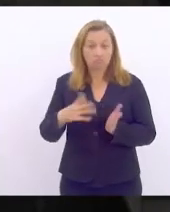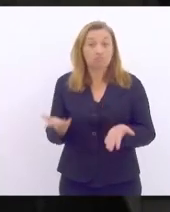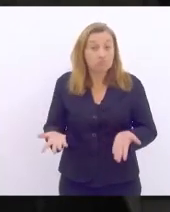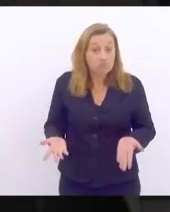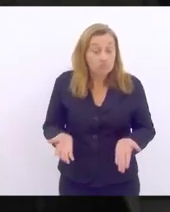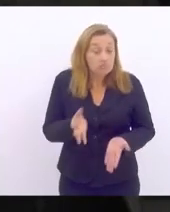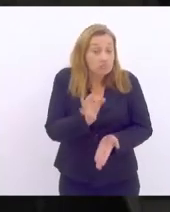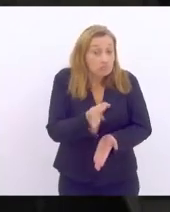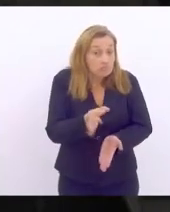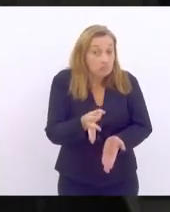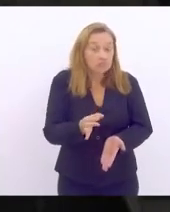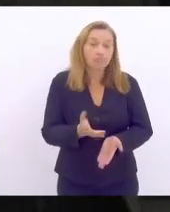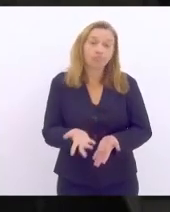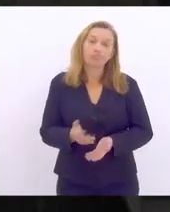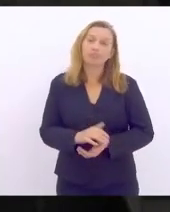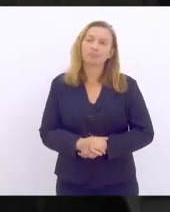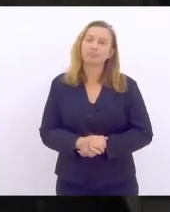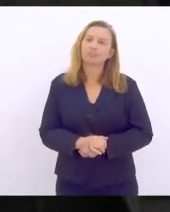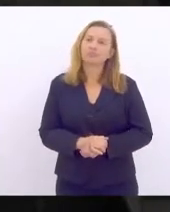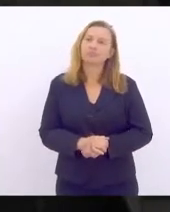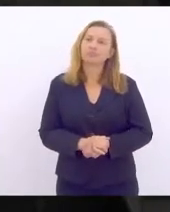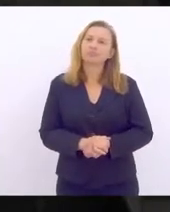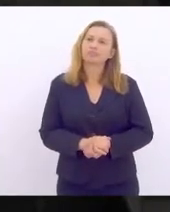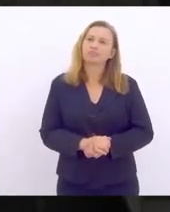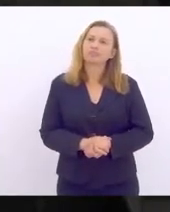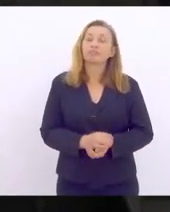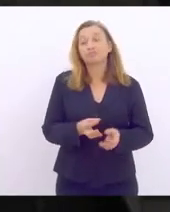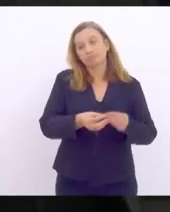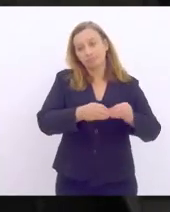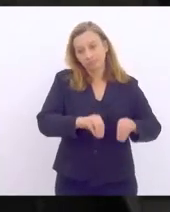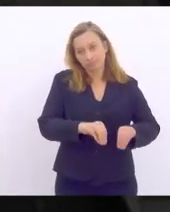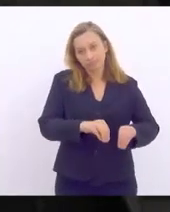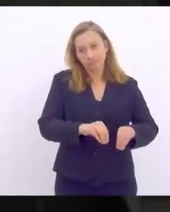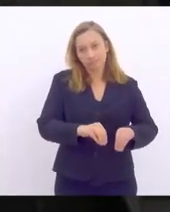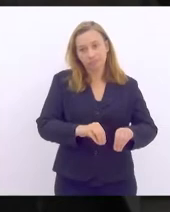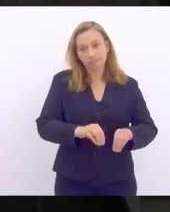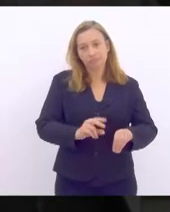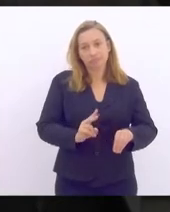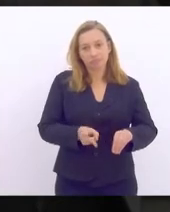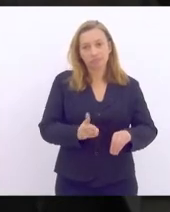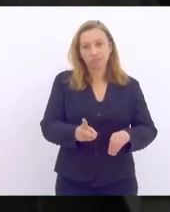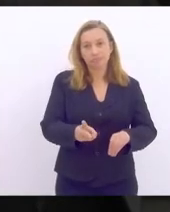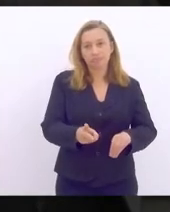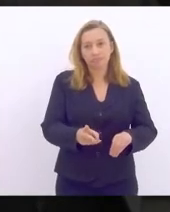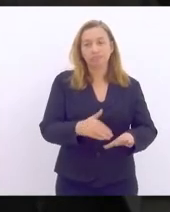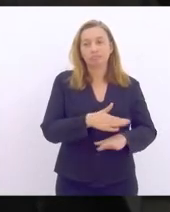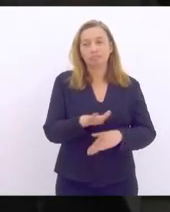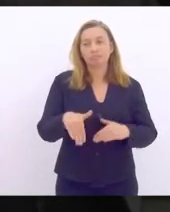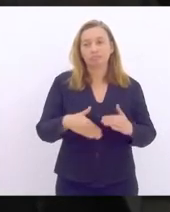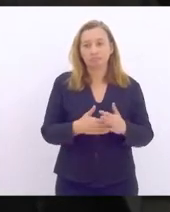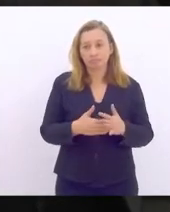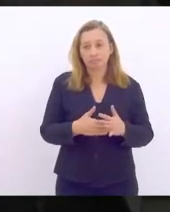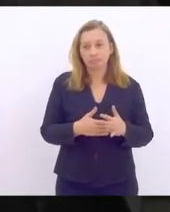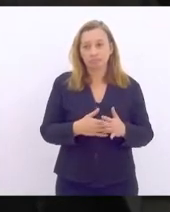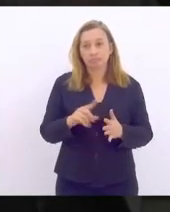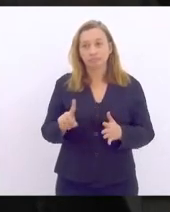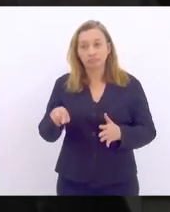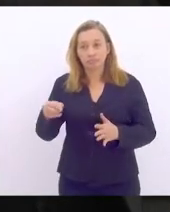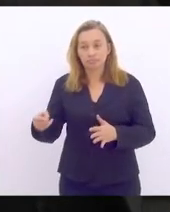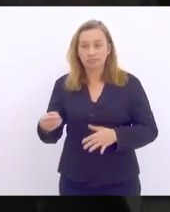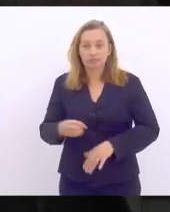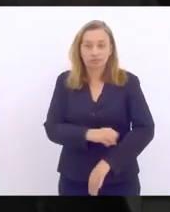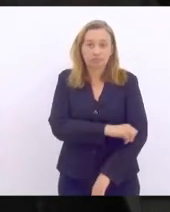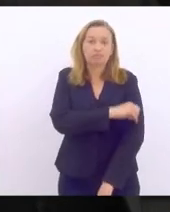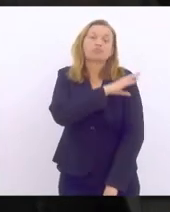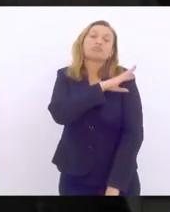e evidentemente vai comprometer seguidamente todas as outras séries